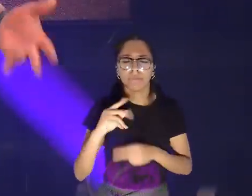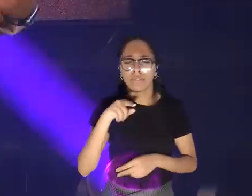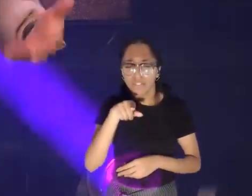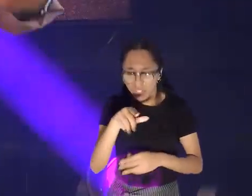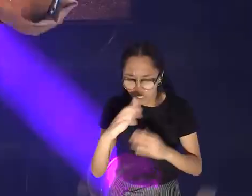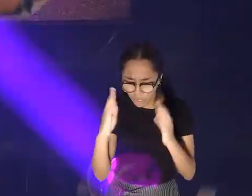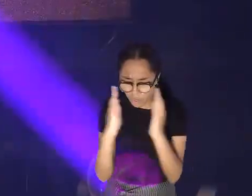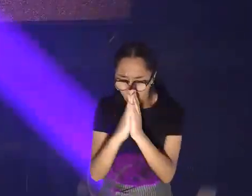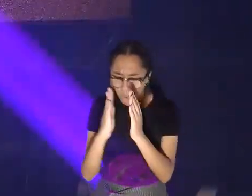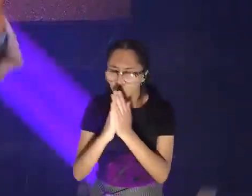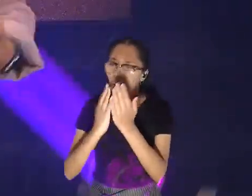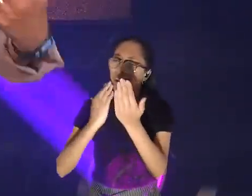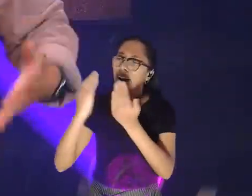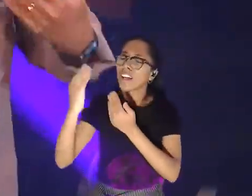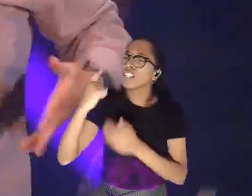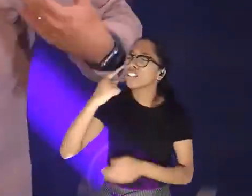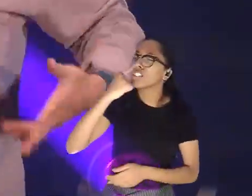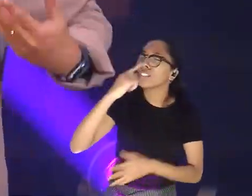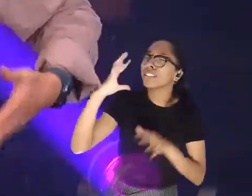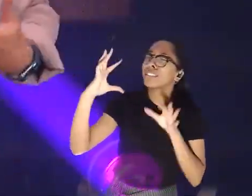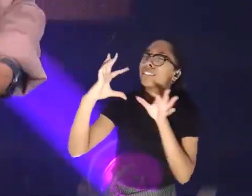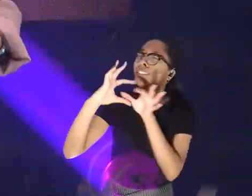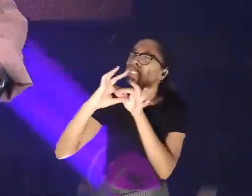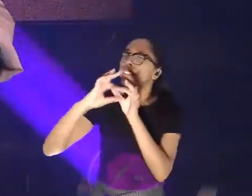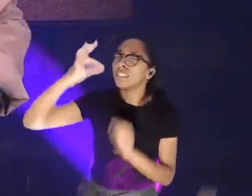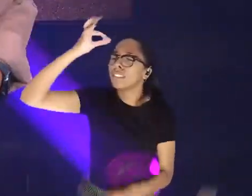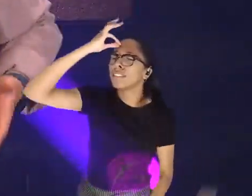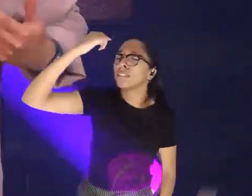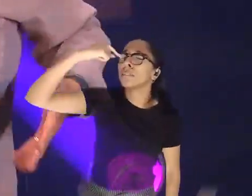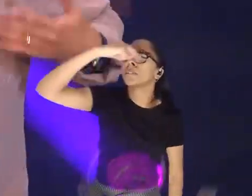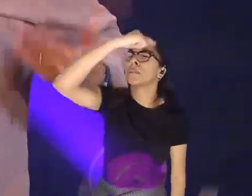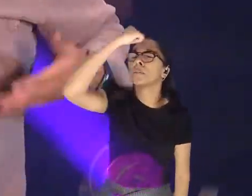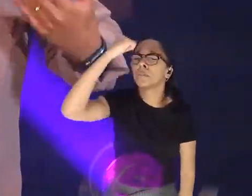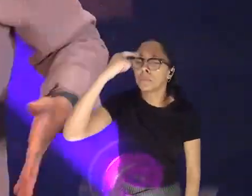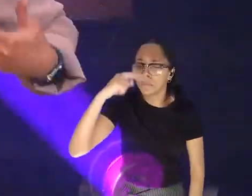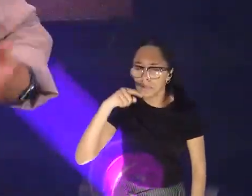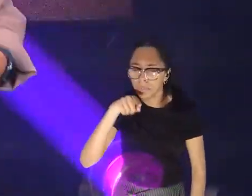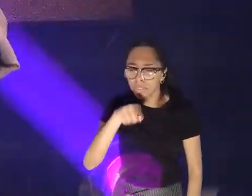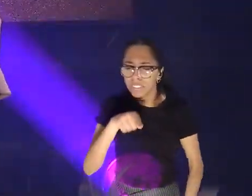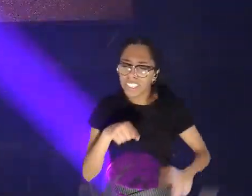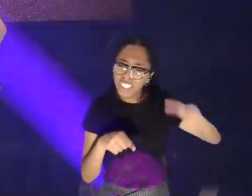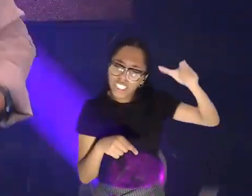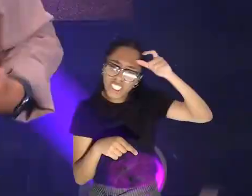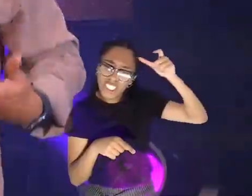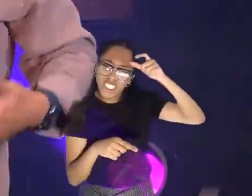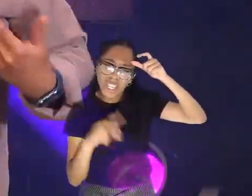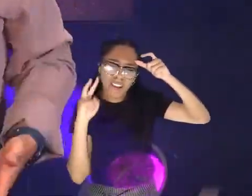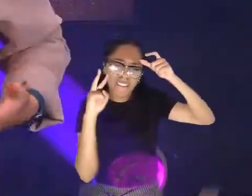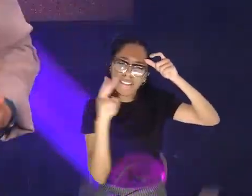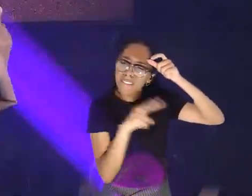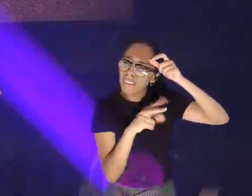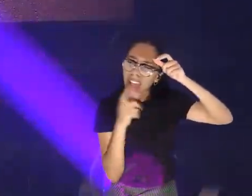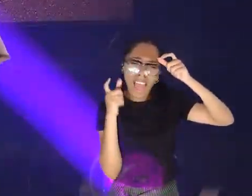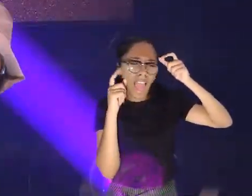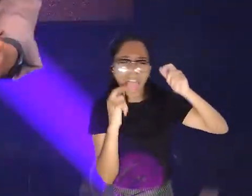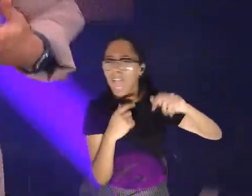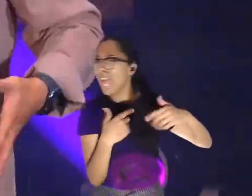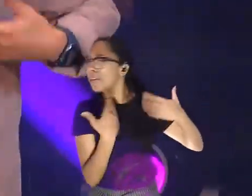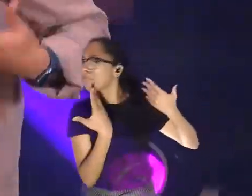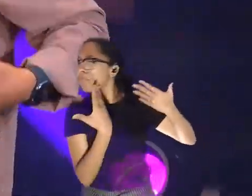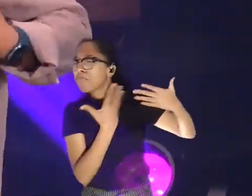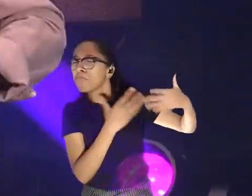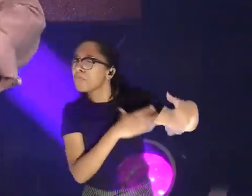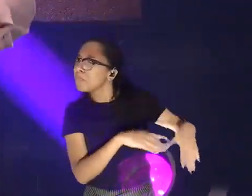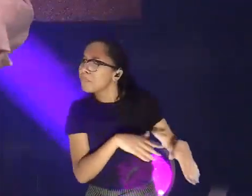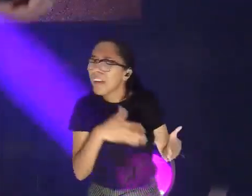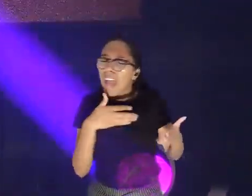andar no Espírito, você vai ver coisas espirituais, você vai parar de ver demônio, você vai parar de ver geladeira andando, você vai